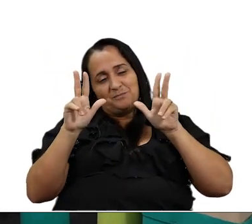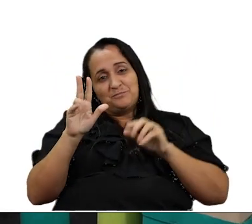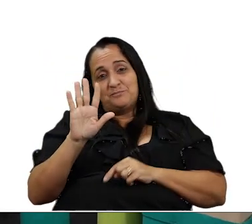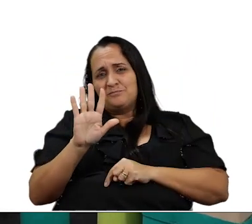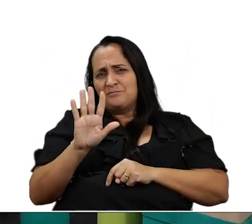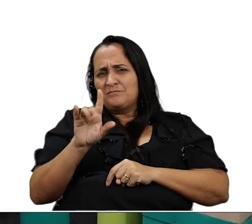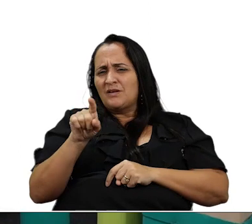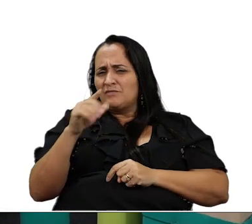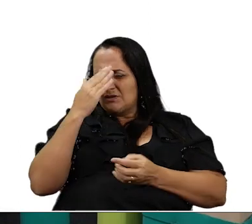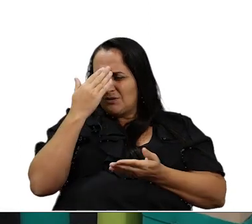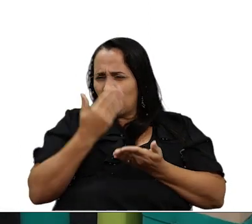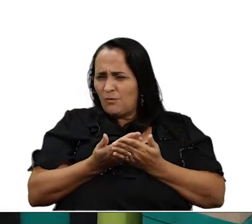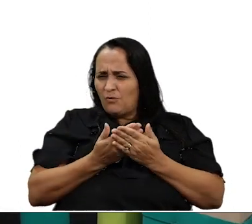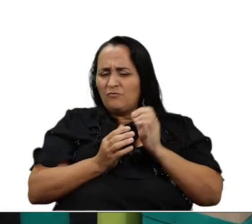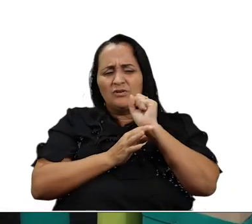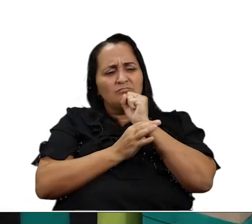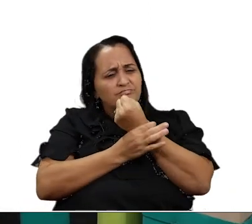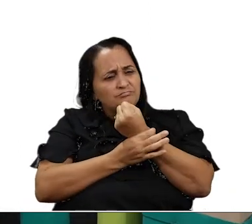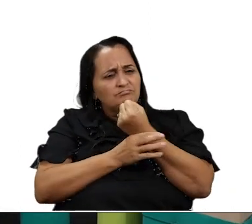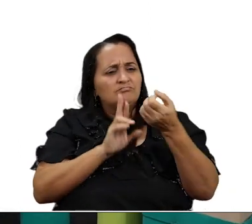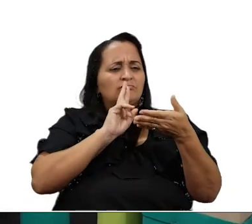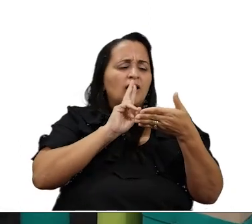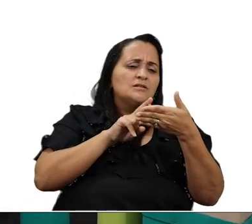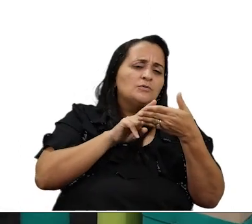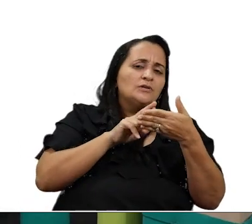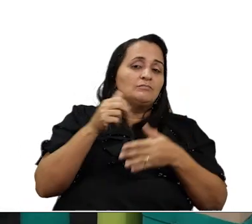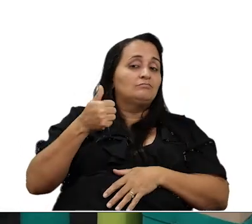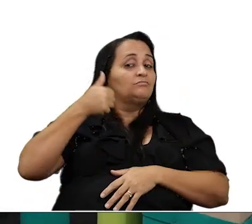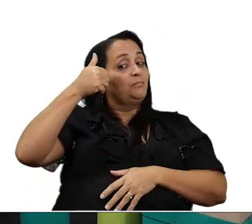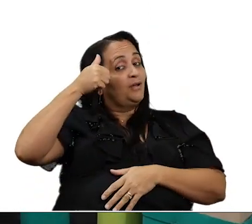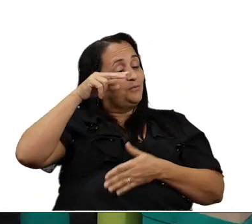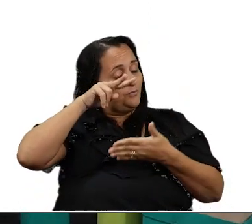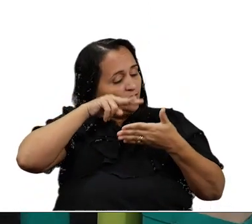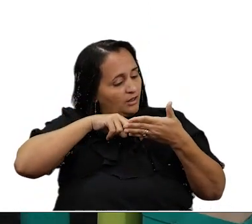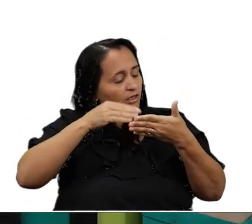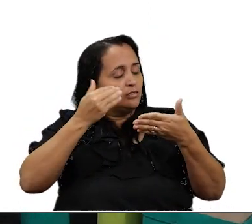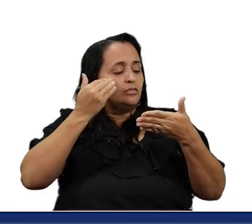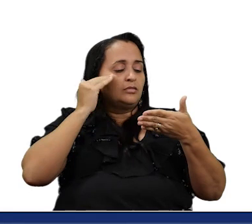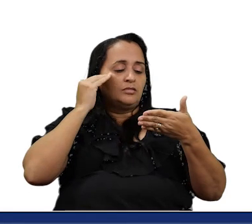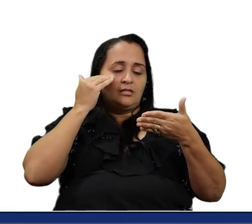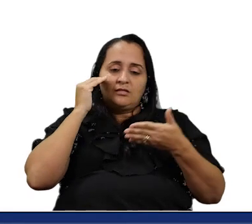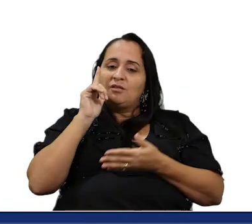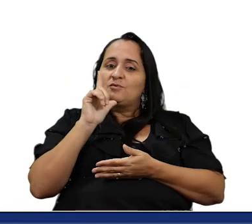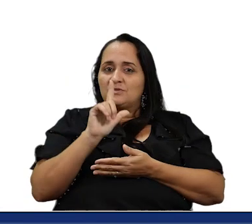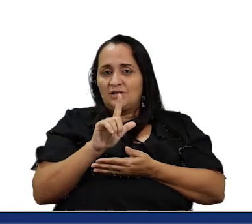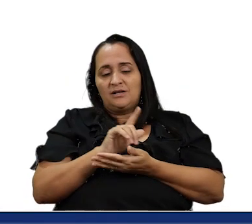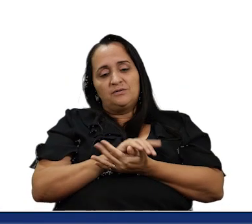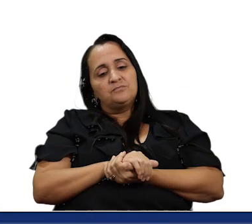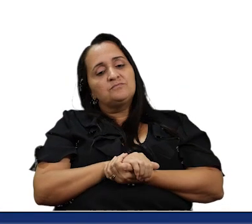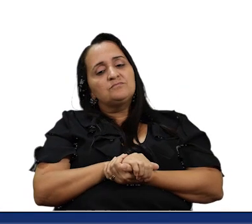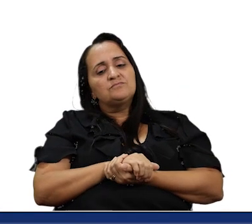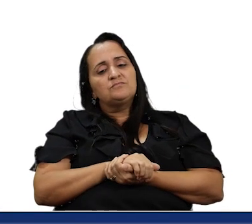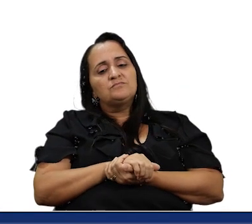com confiança, porque a gente já fez a leitura do texto e consegue compreender isso. E a pergunta